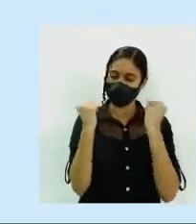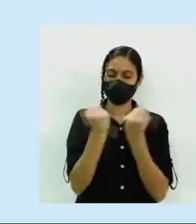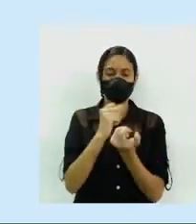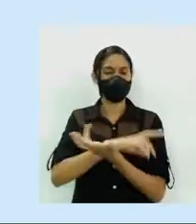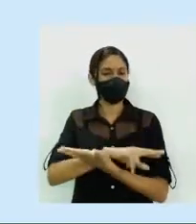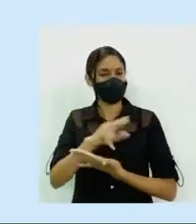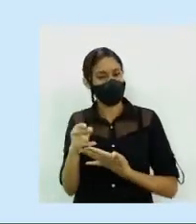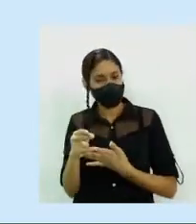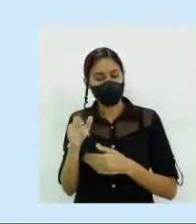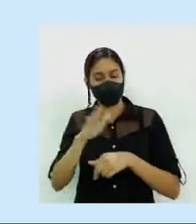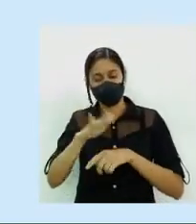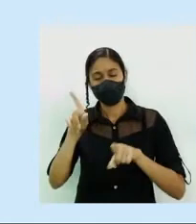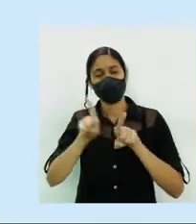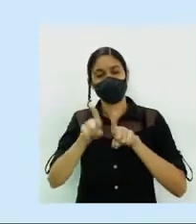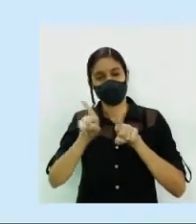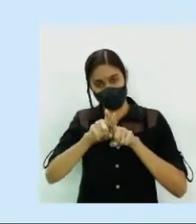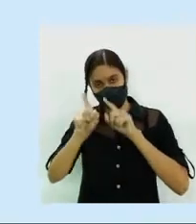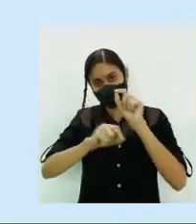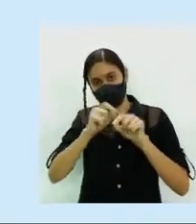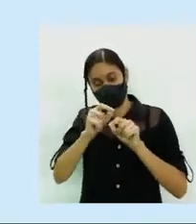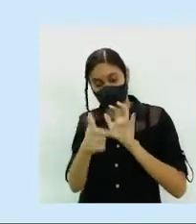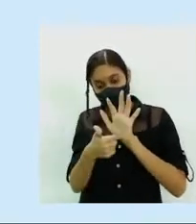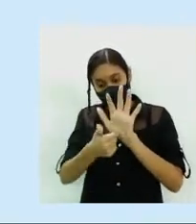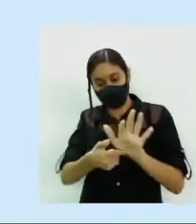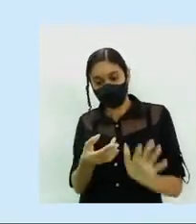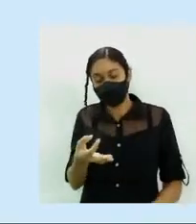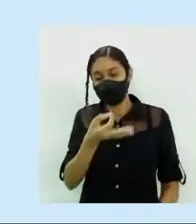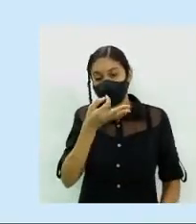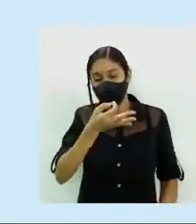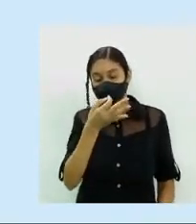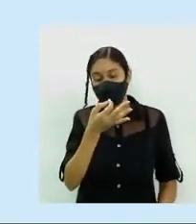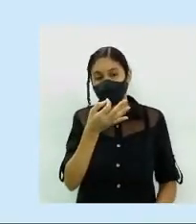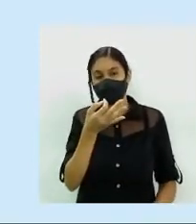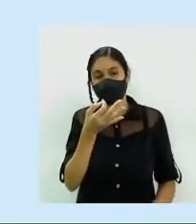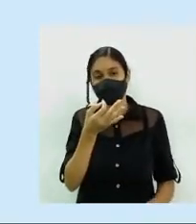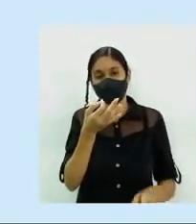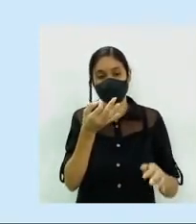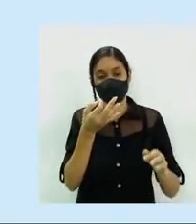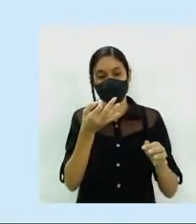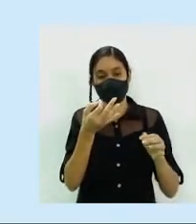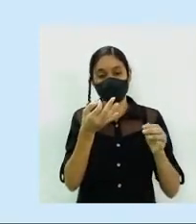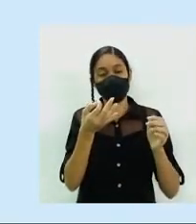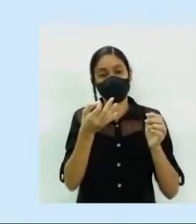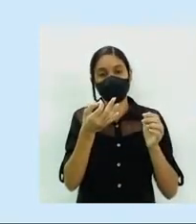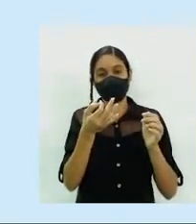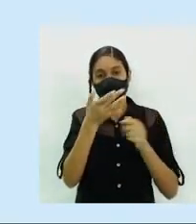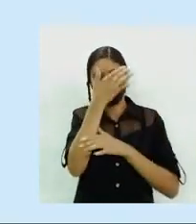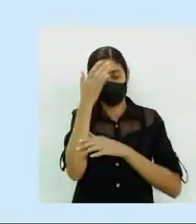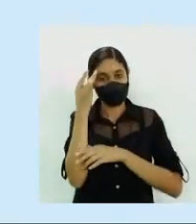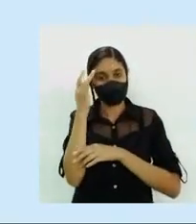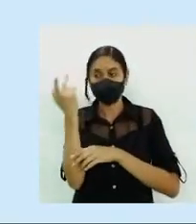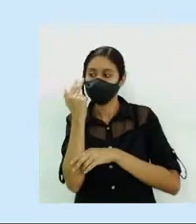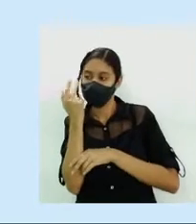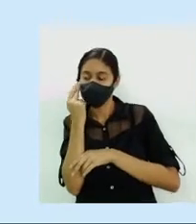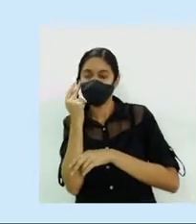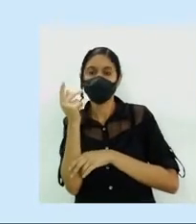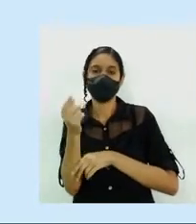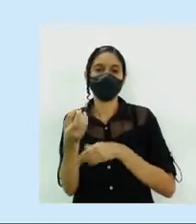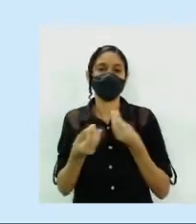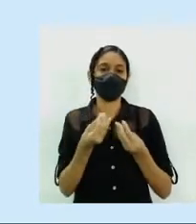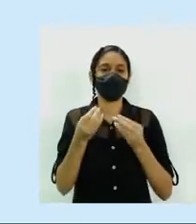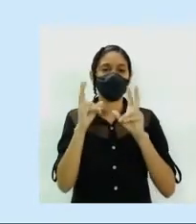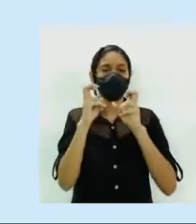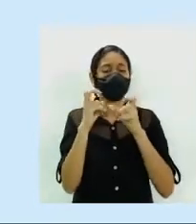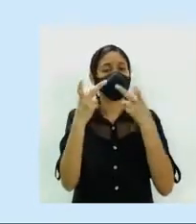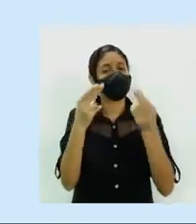sociedade, mais ainda, da oportunidade das pessoas comuns de terem voz, como temas sensíveis como